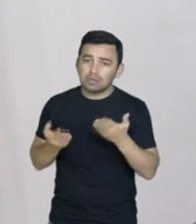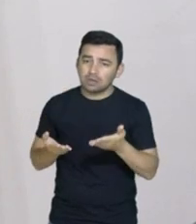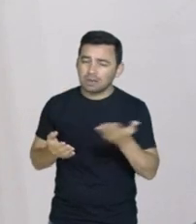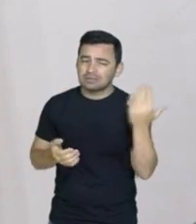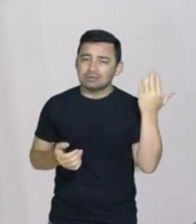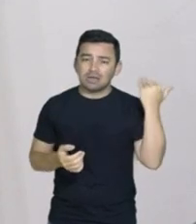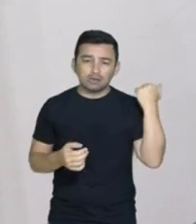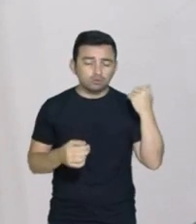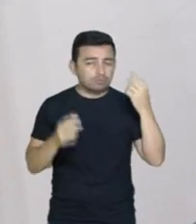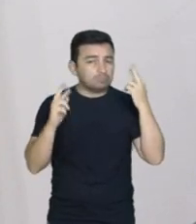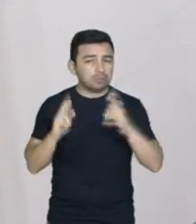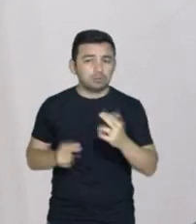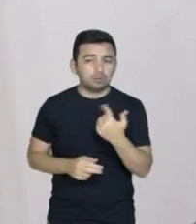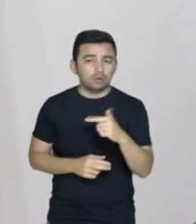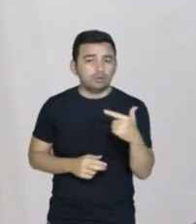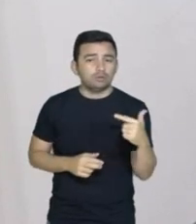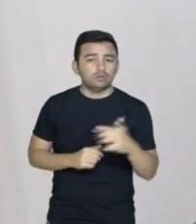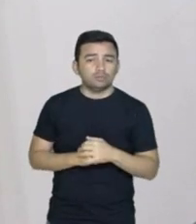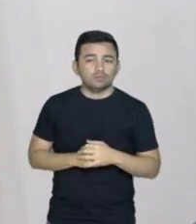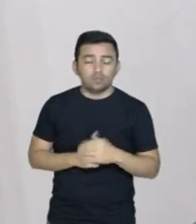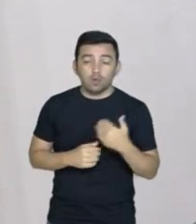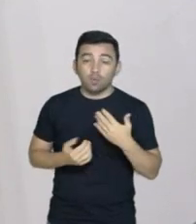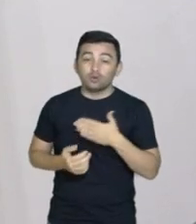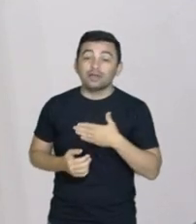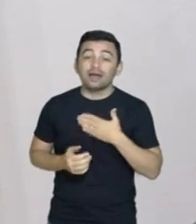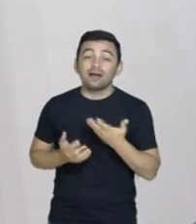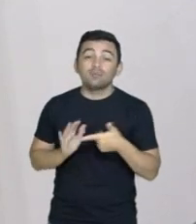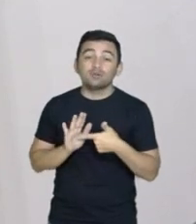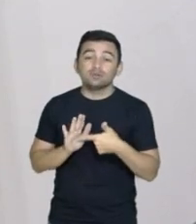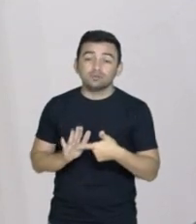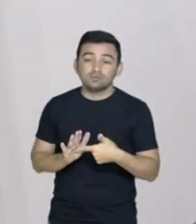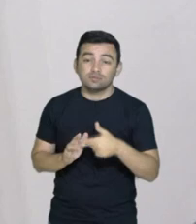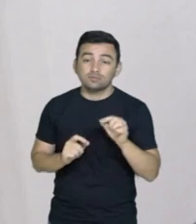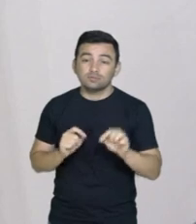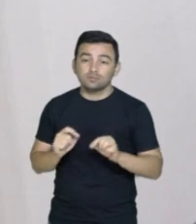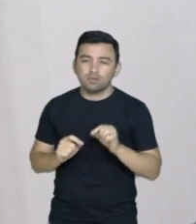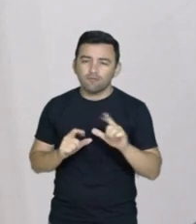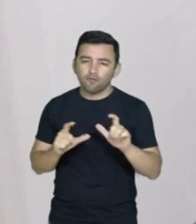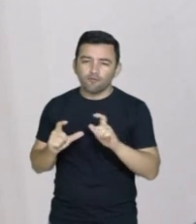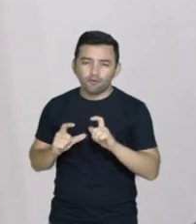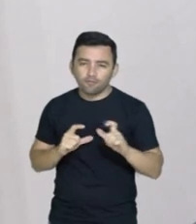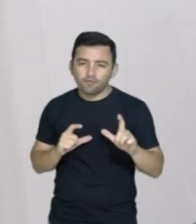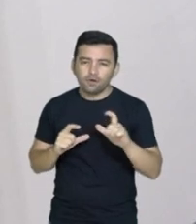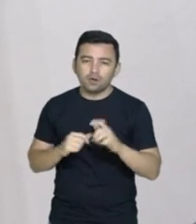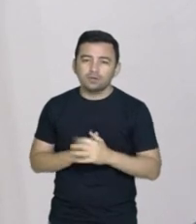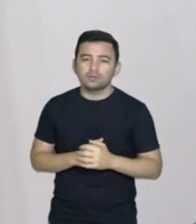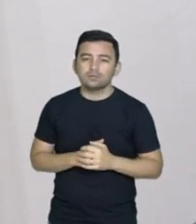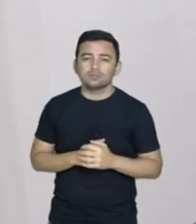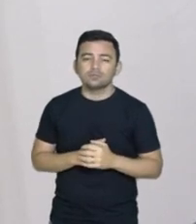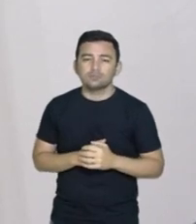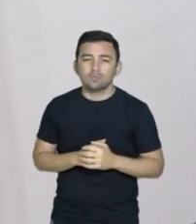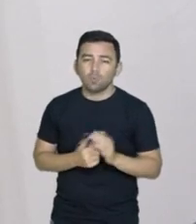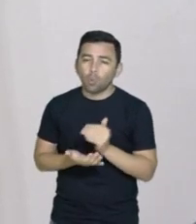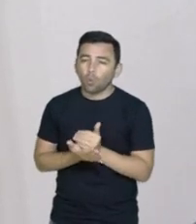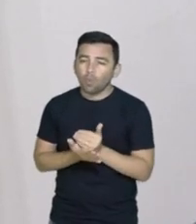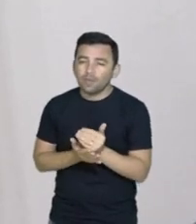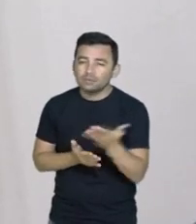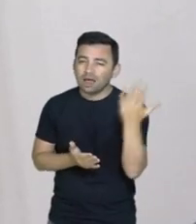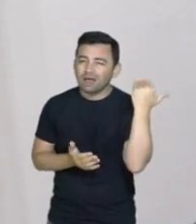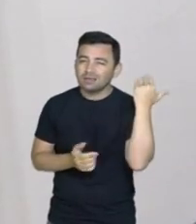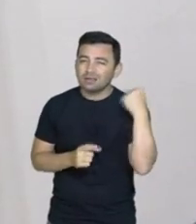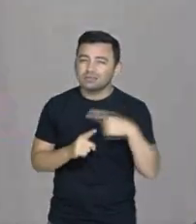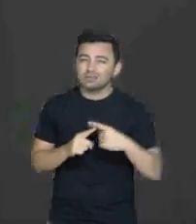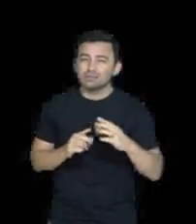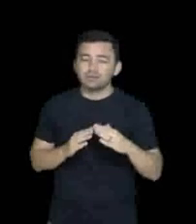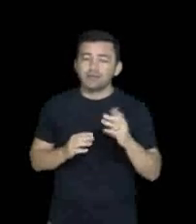assim eu gostaria que inclusive me ajudassem com umas fotos mostrando ali o início da igreja na cidade